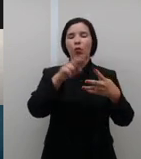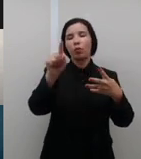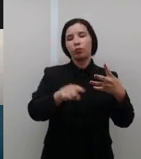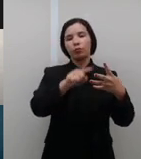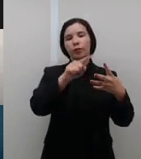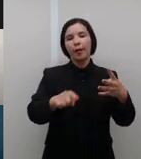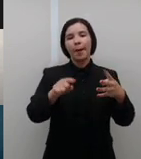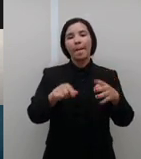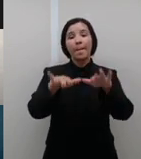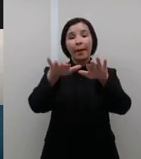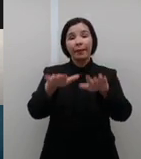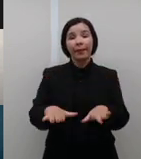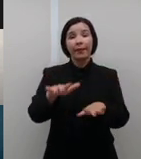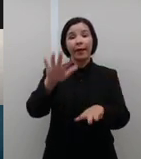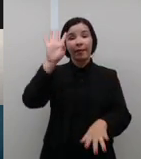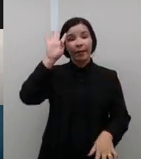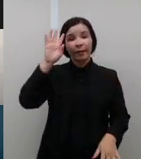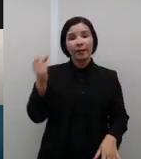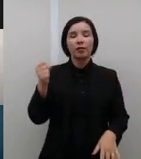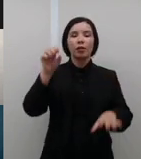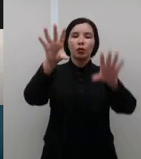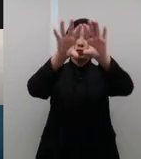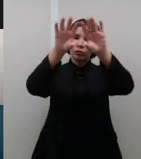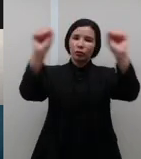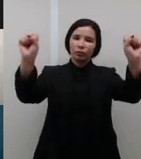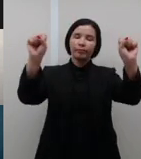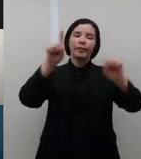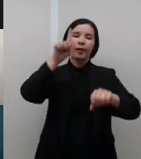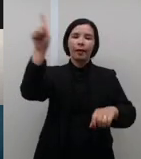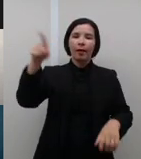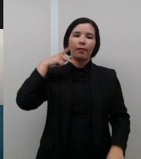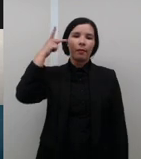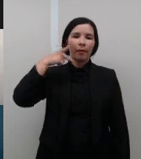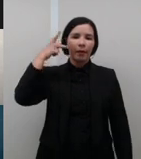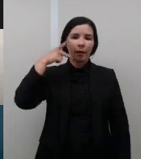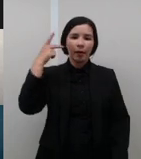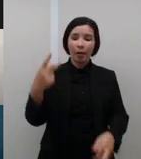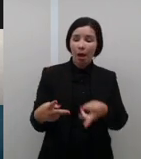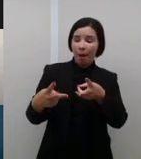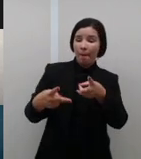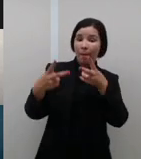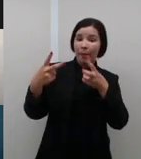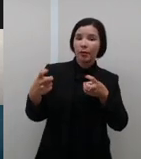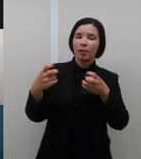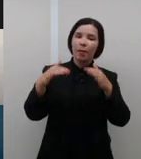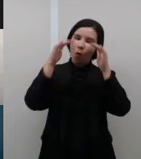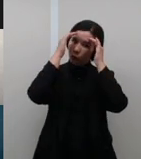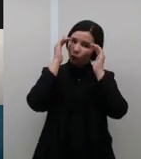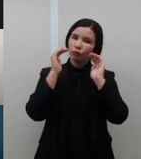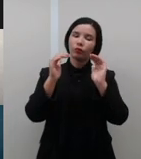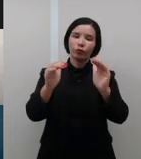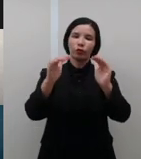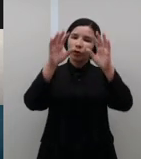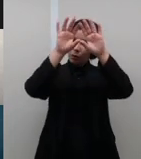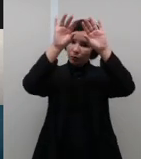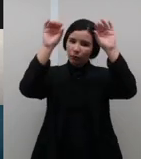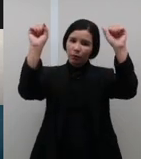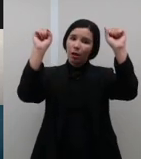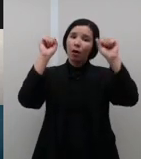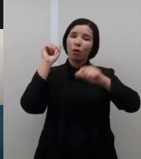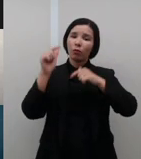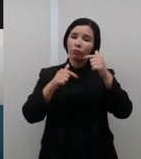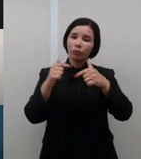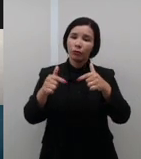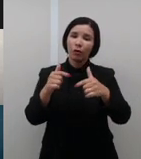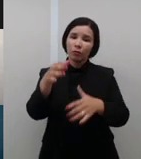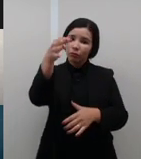a decisão do Tribunal de Justiça da Paraíba, que verificou que, com todo o respeito, o Tribunal de Justiça estava fazendo, terminou acertando,